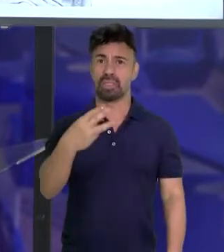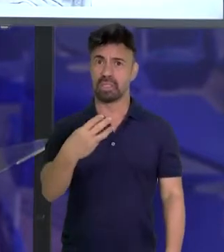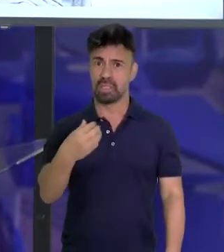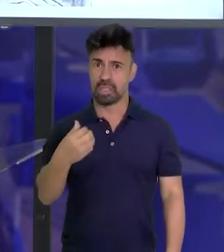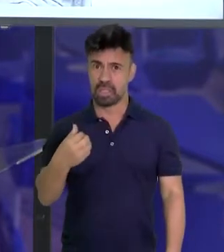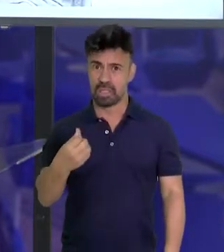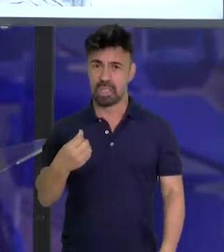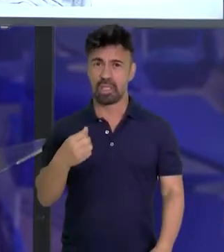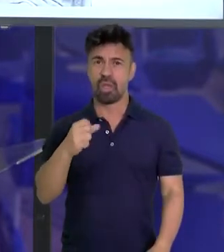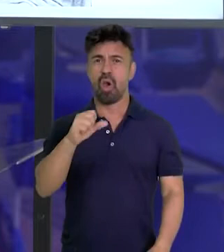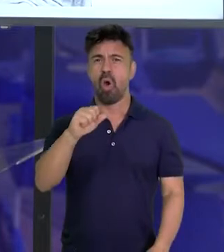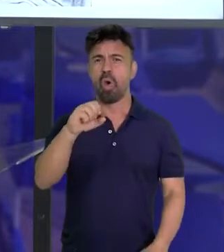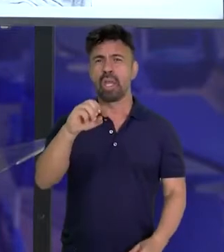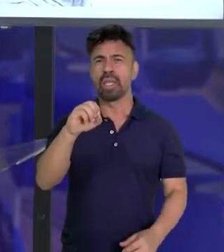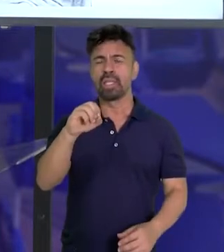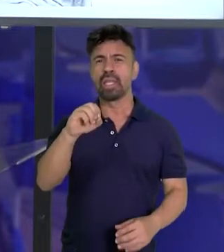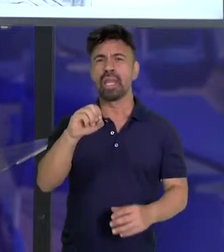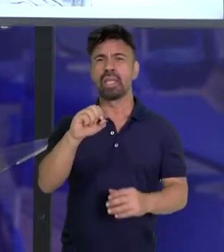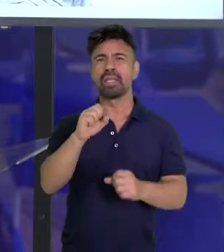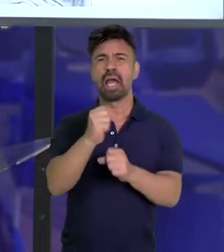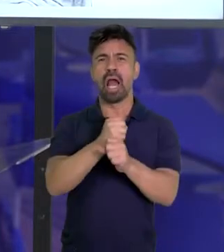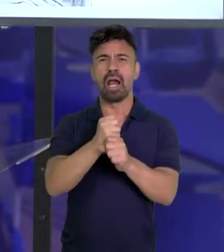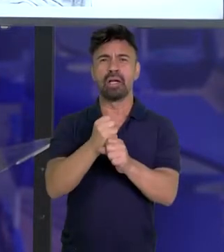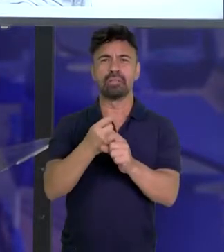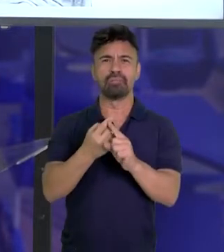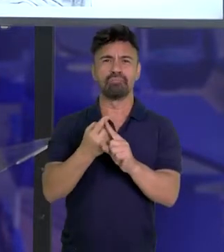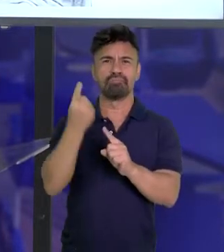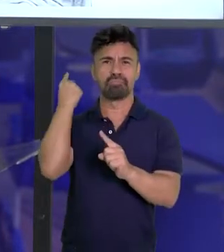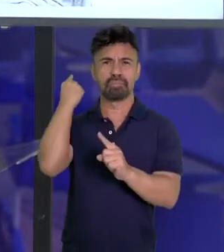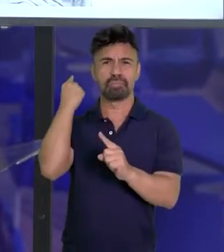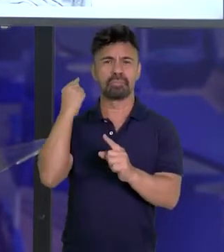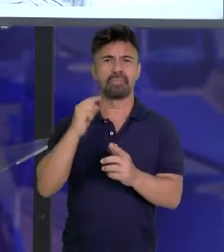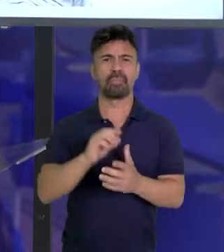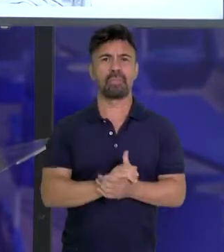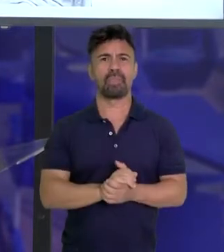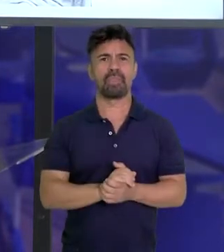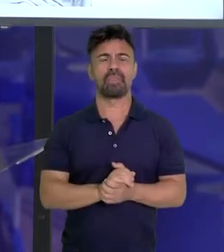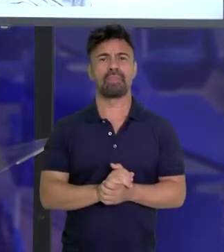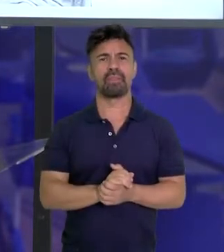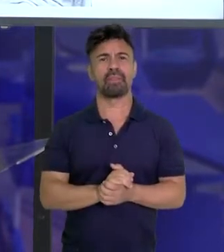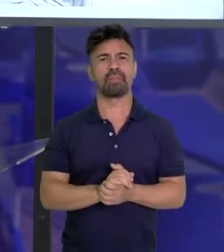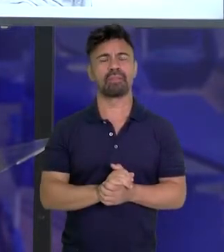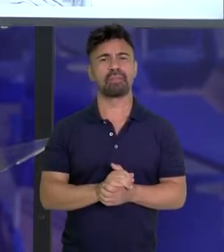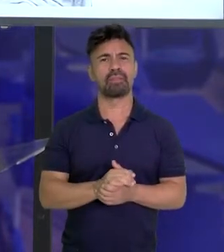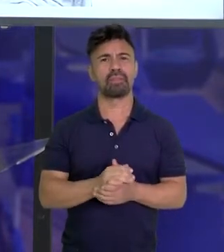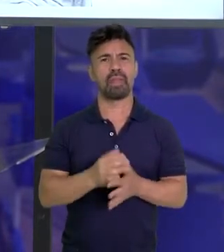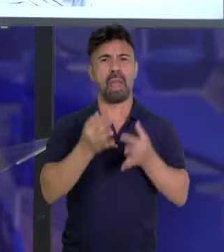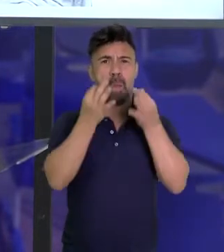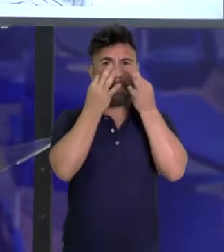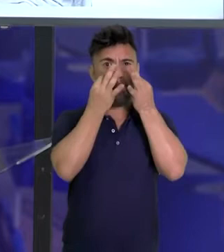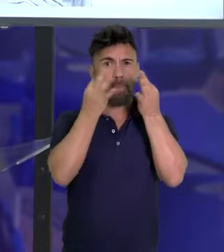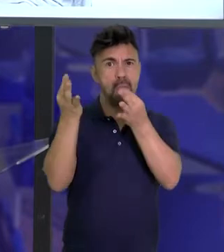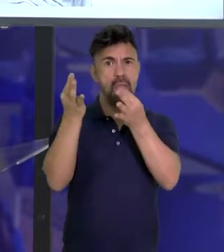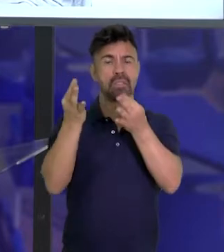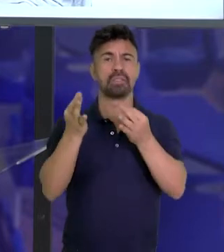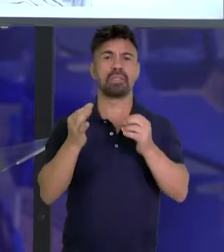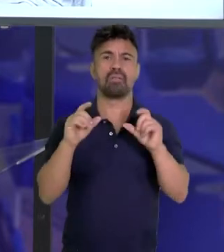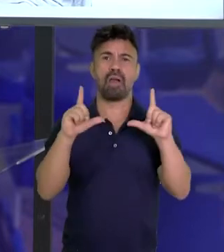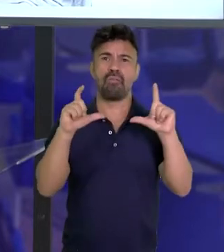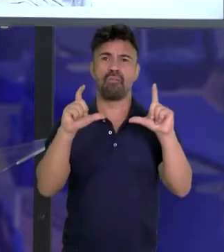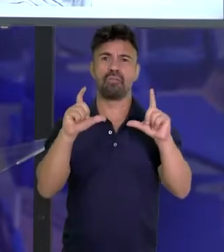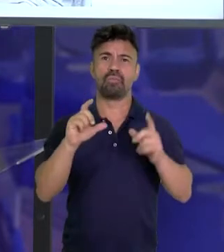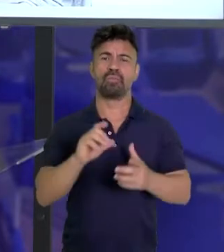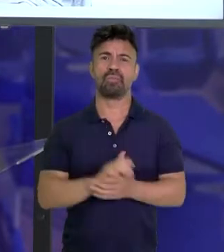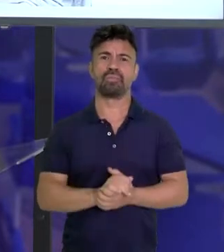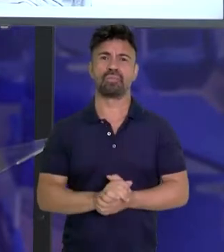há mais de 80 anos atrás. Eu vou dar alguns segundos para que vocês prestem atenção nessa